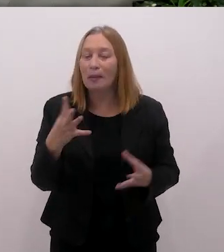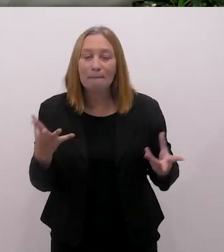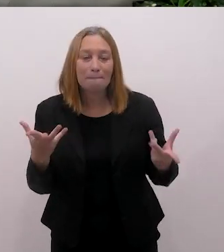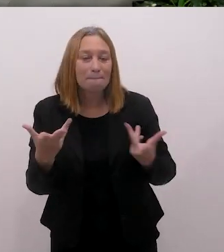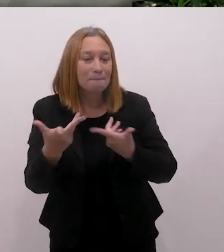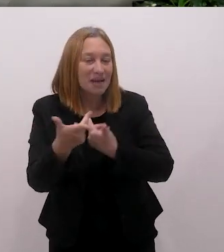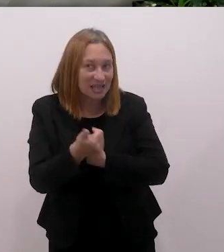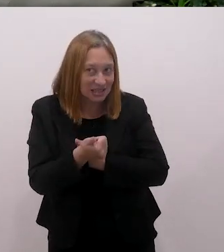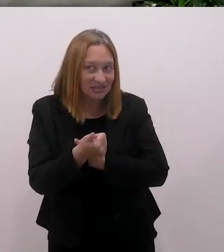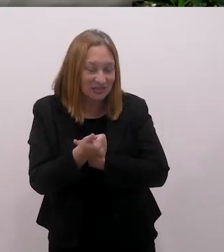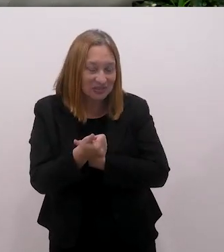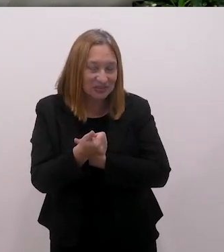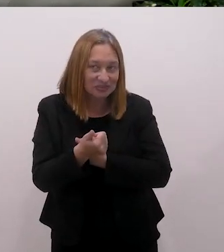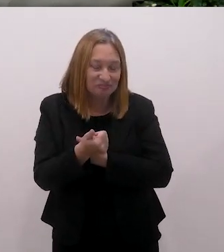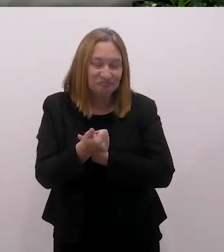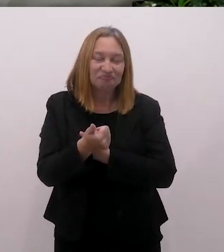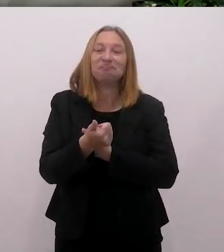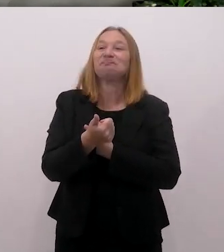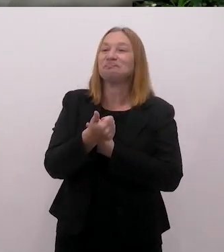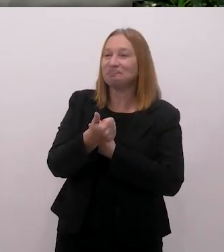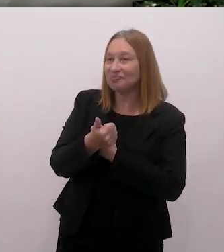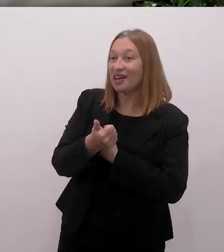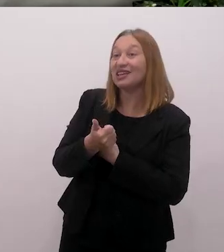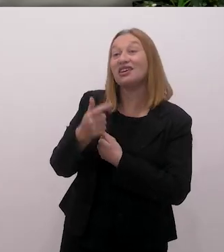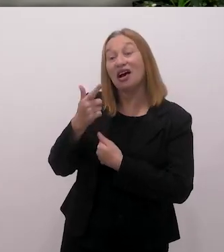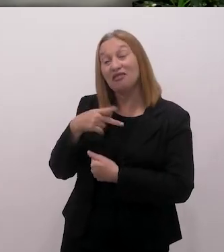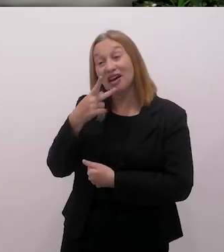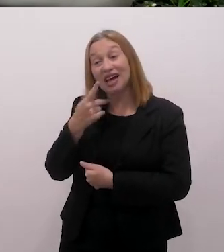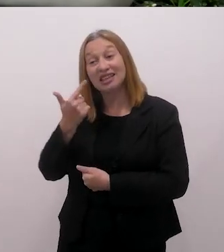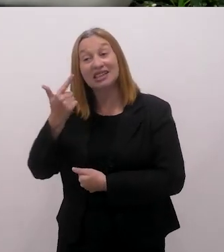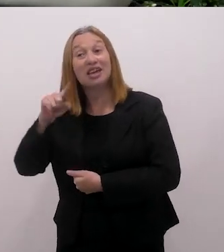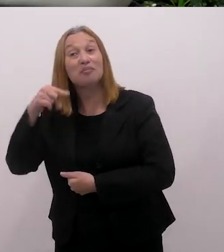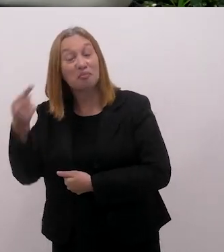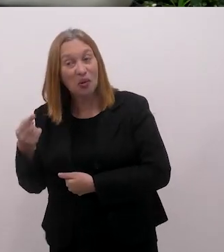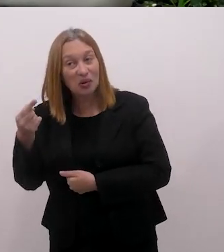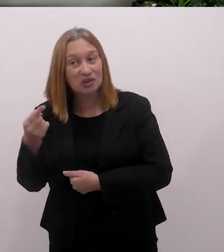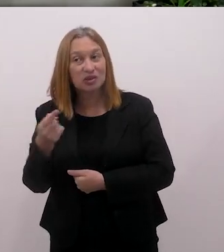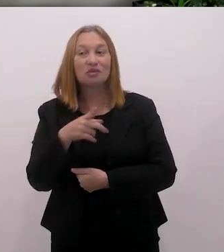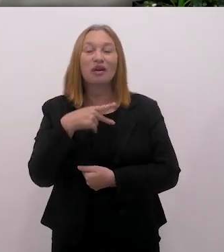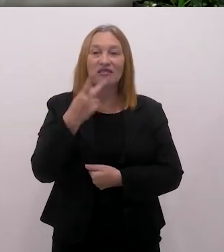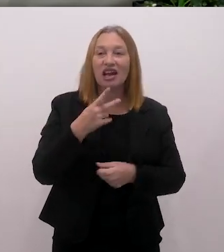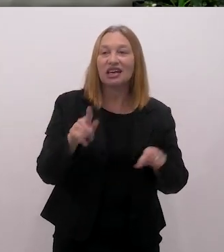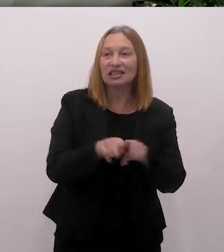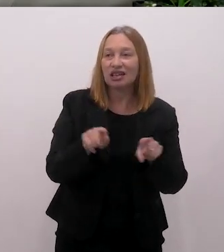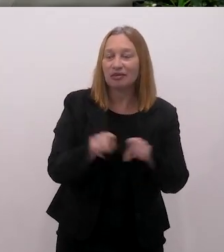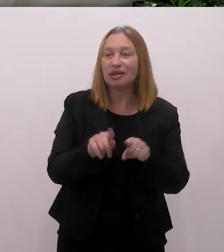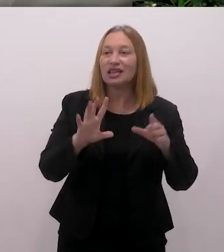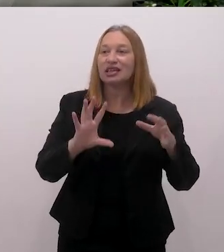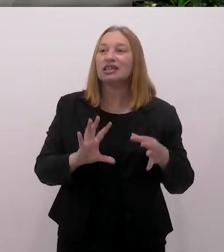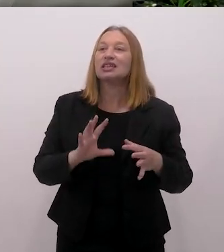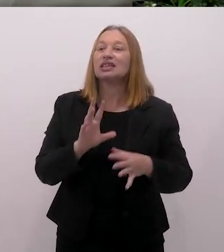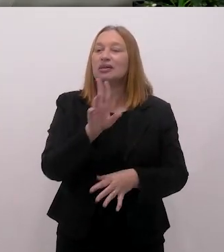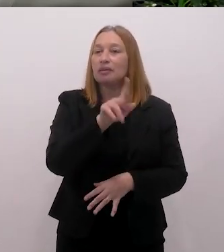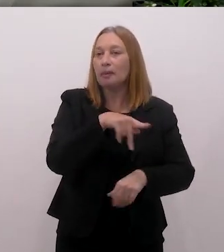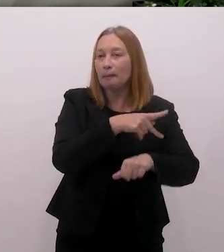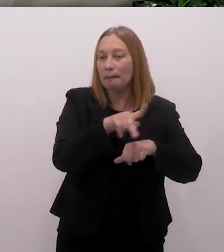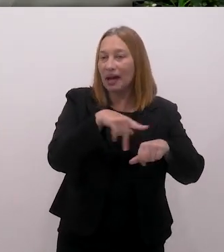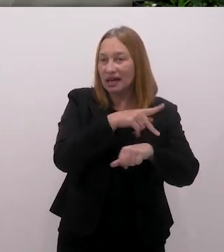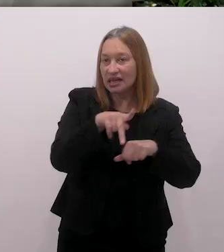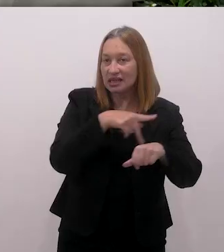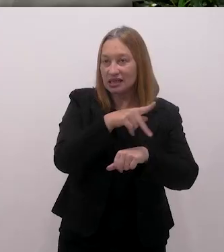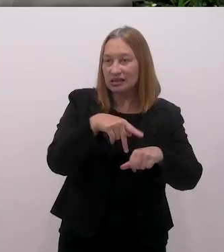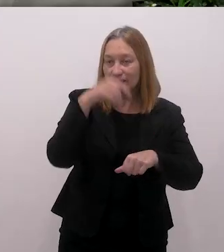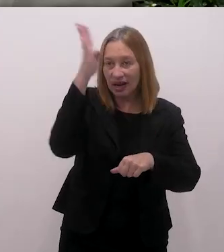voz, é um negócio de tirar o fôlego. A gente vai falar sobre isso daqui a pouco, assim como a gente vai falar da união de Portugal e Brasil,